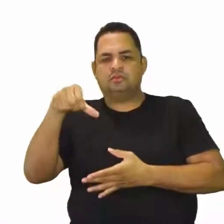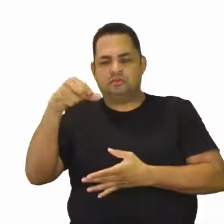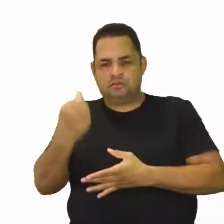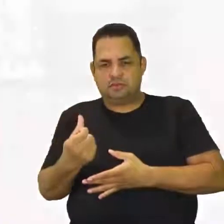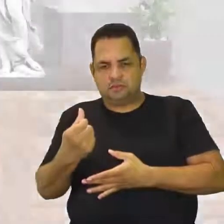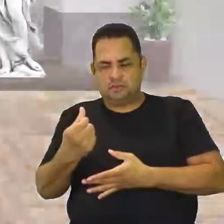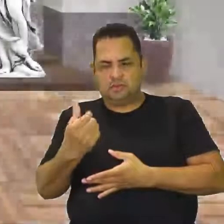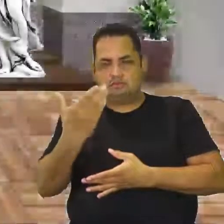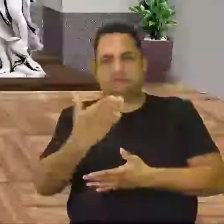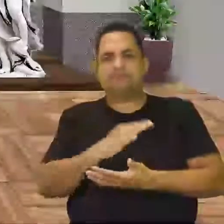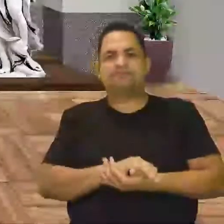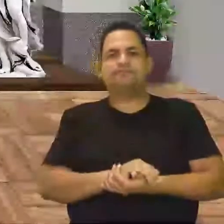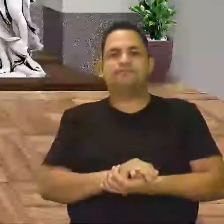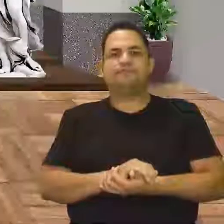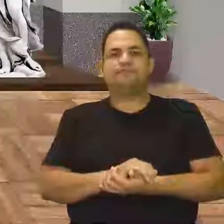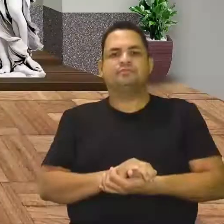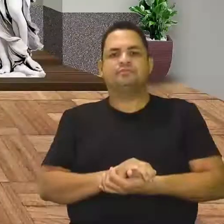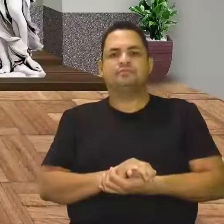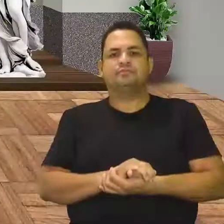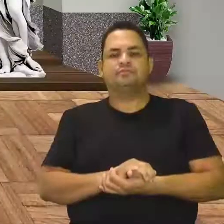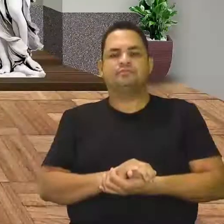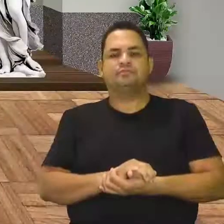1936. Vem para mim.